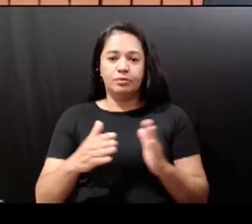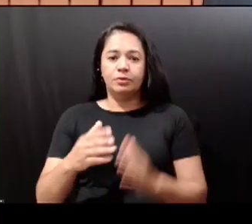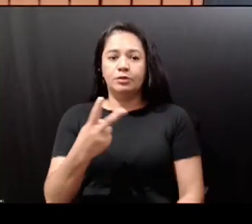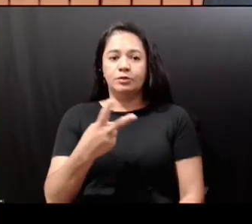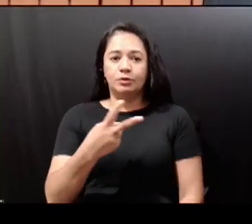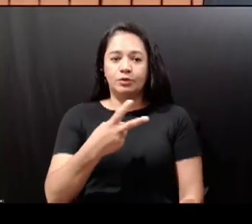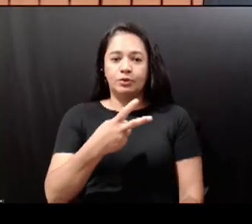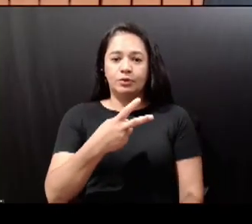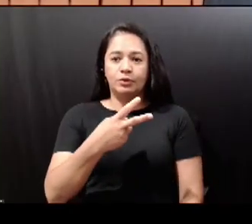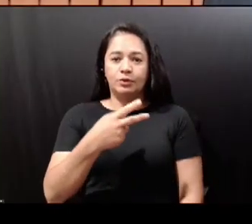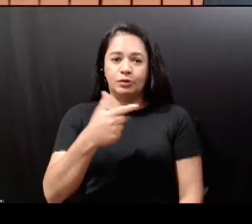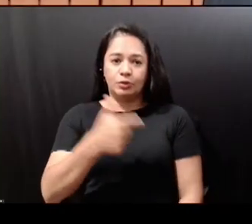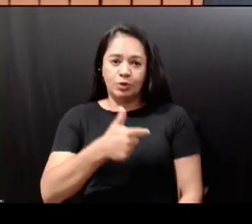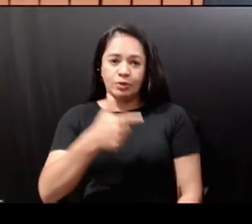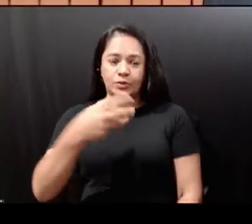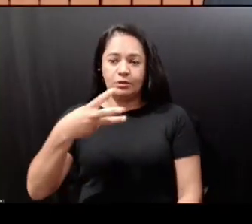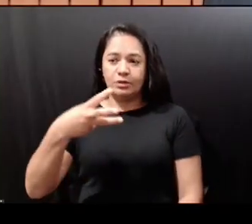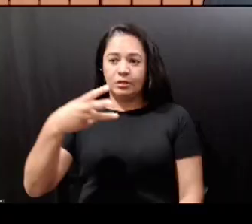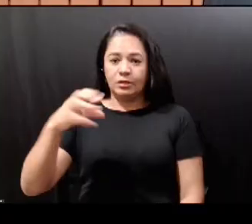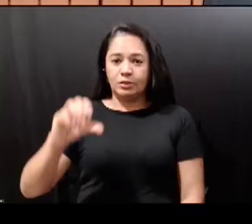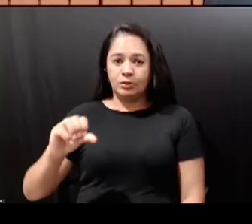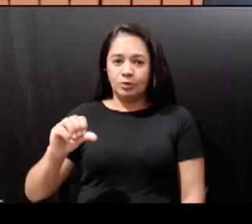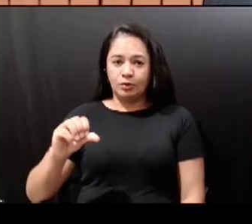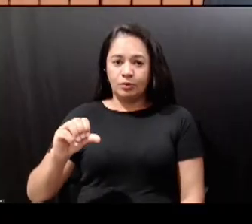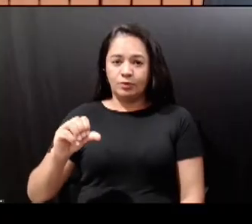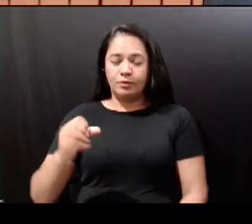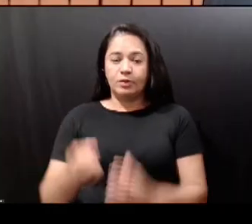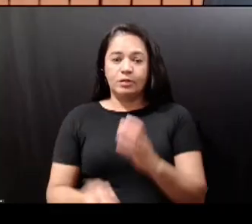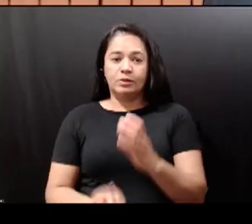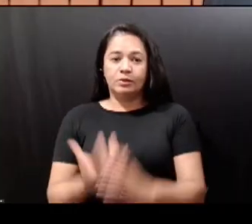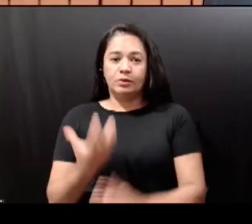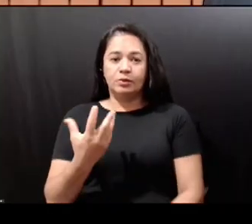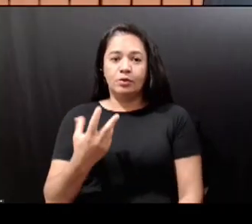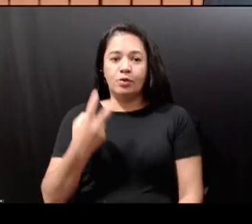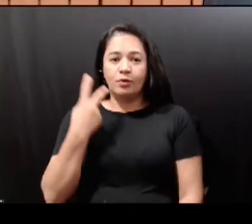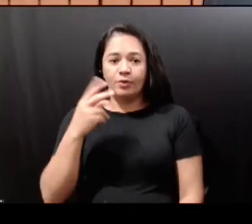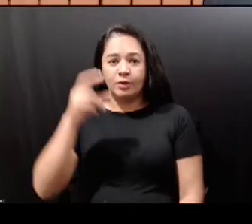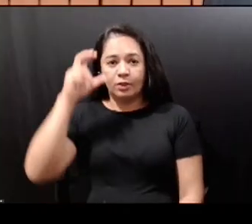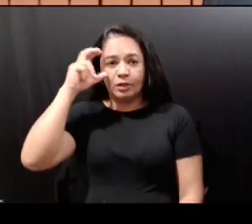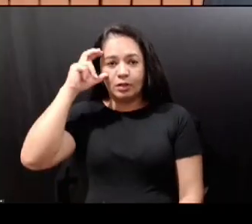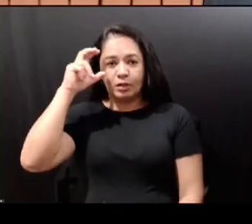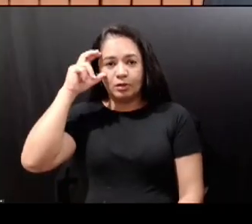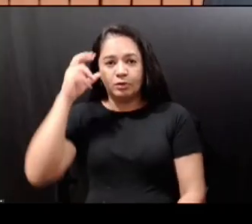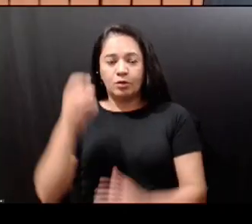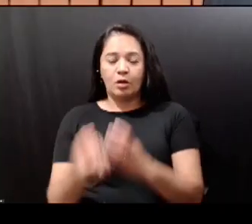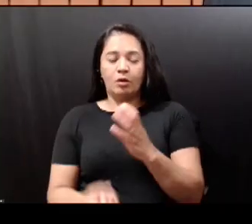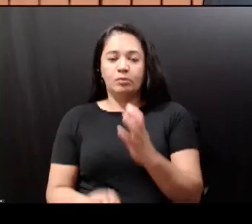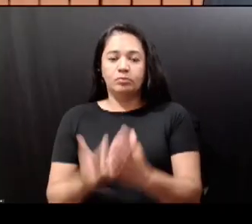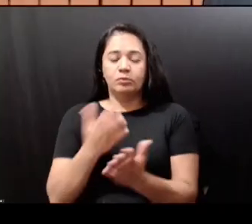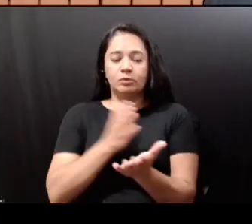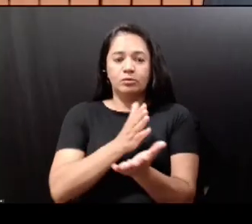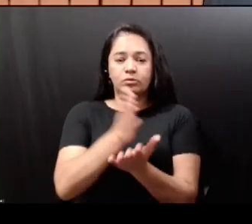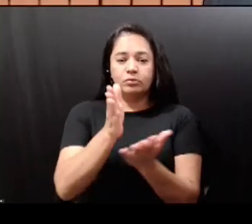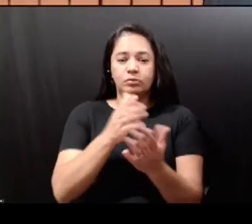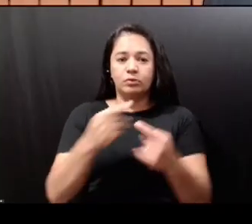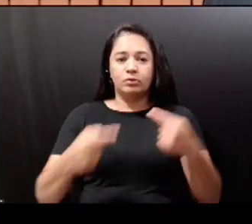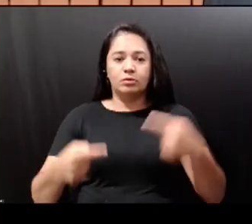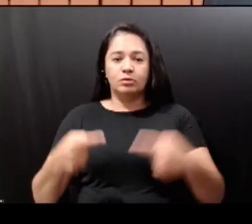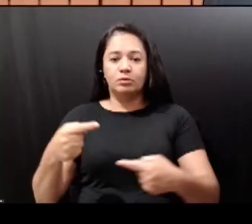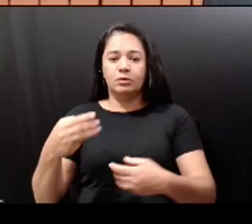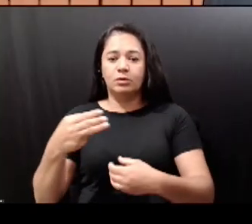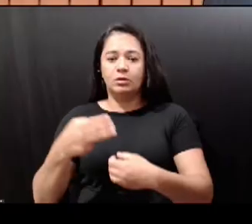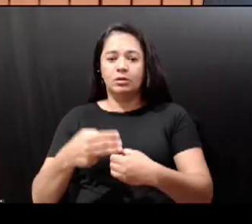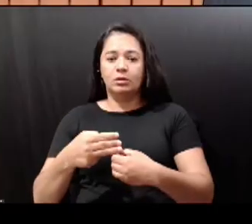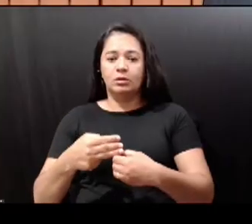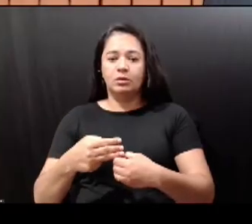239.024, de autoria do senhor Carlinhos Camelô, que cria as diretrizes da política municipal da